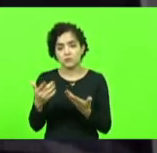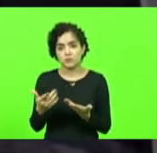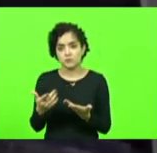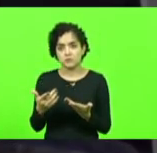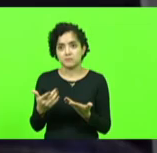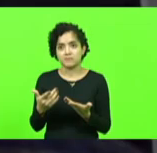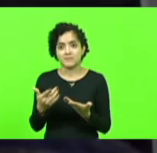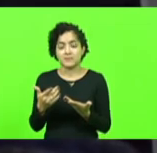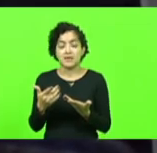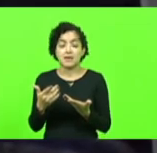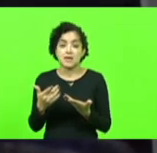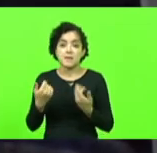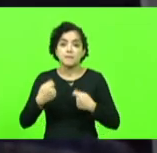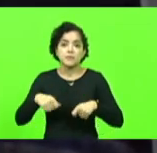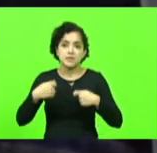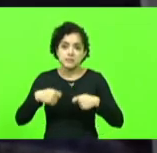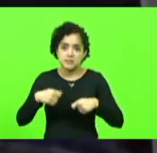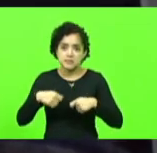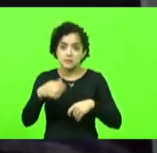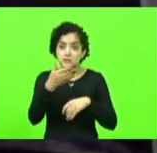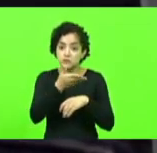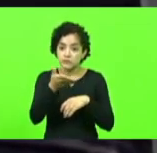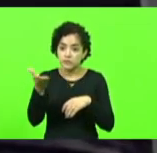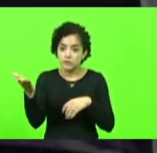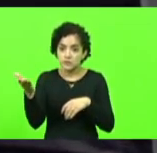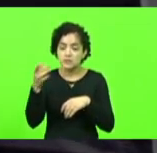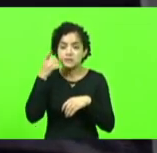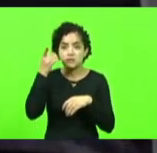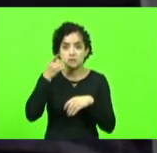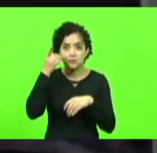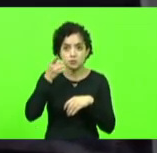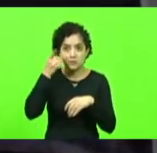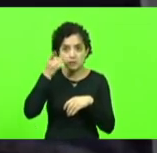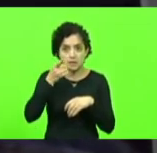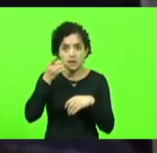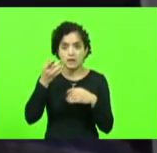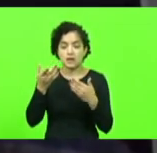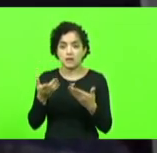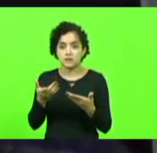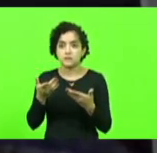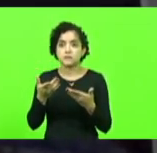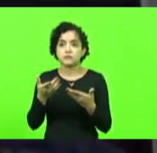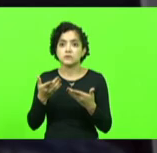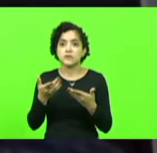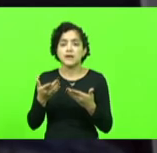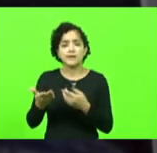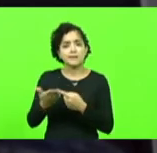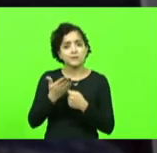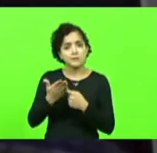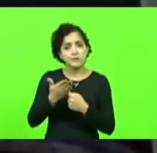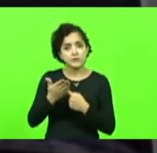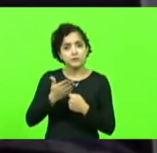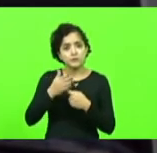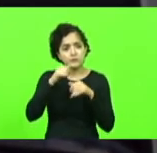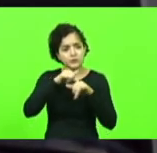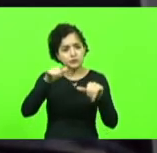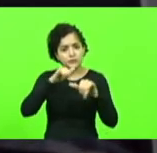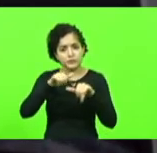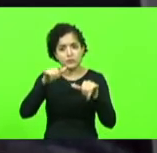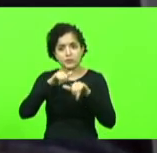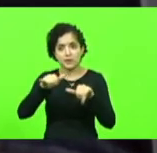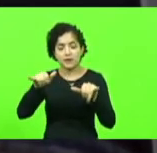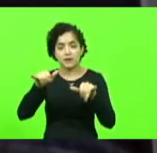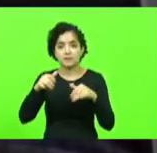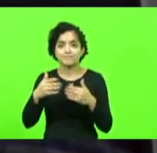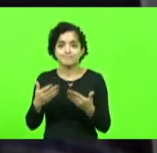tímido, então a gente precisa de vocês, né, deputados, né, o legislativo, que nos ajudem nessa divulgação mesmo, né? Porque a